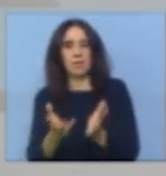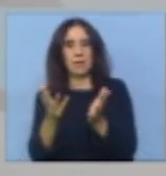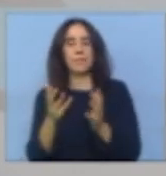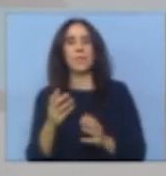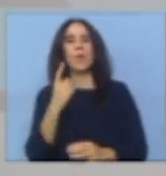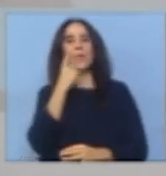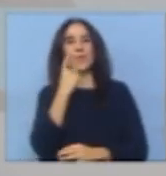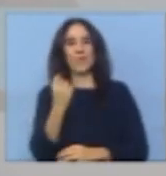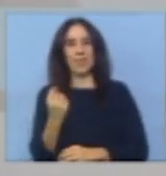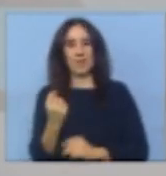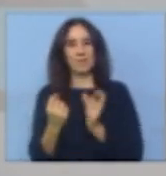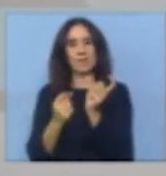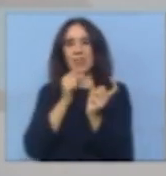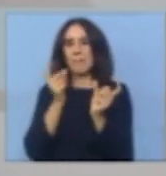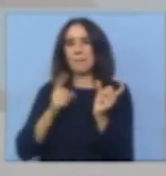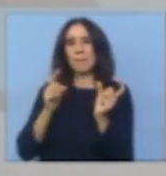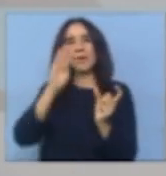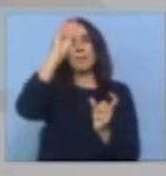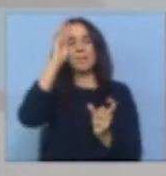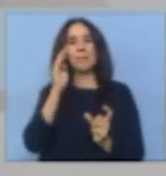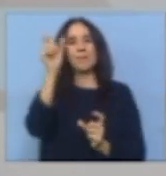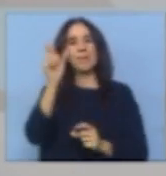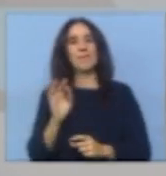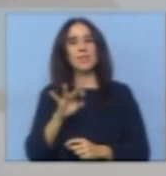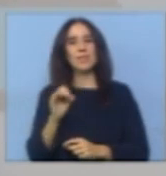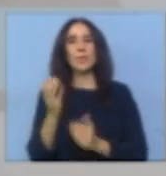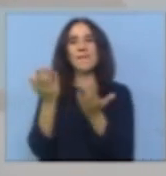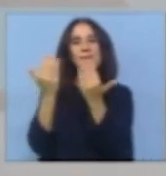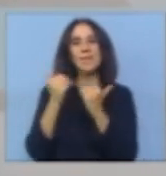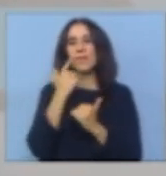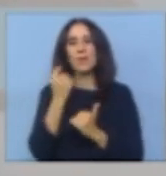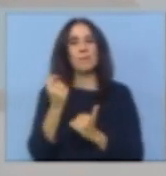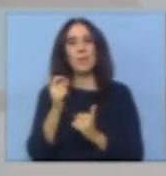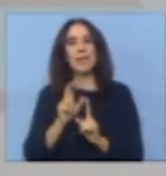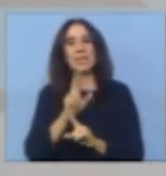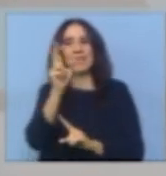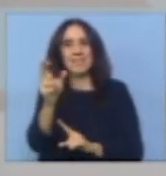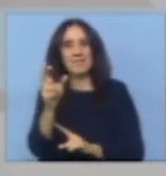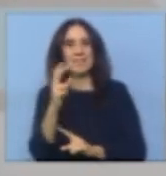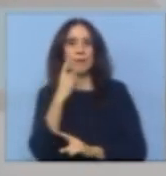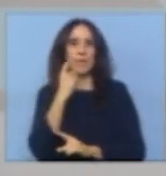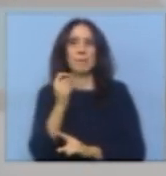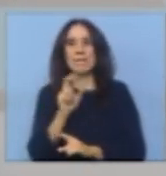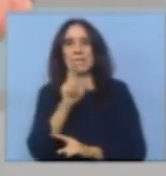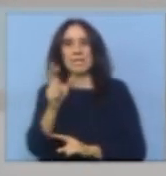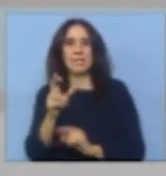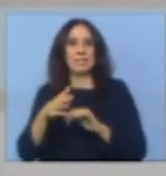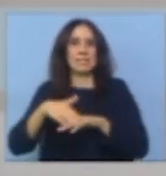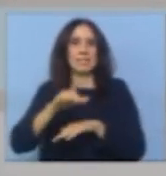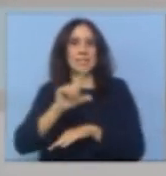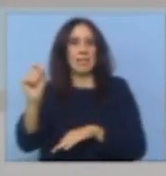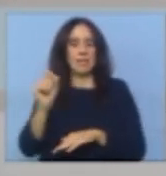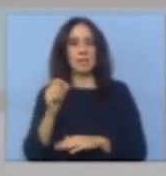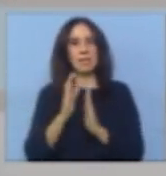verbo que nós encontramos muito neste Papa Francisco não é o verbo vir, é o verbo ir. Ir, sair, a Igreja em